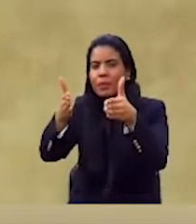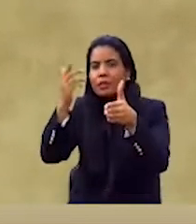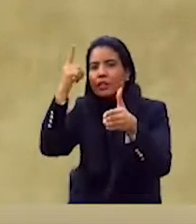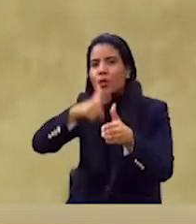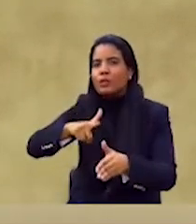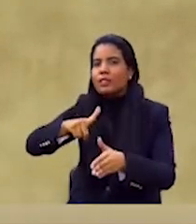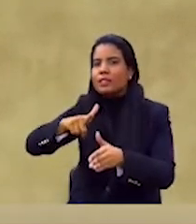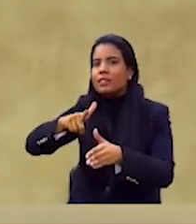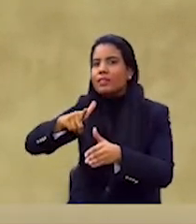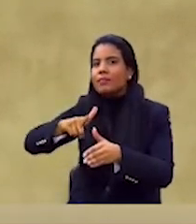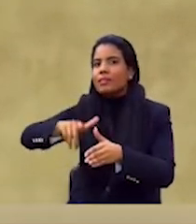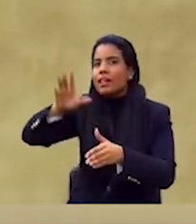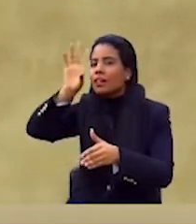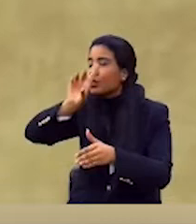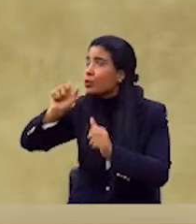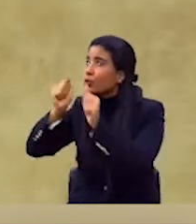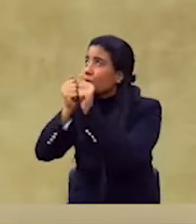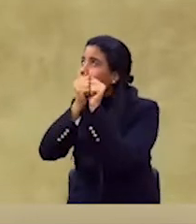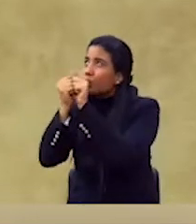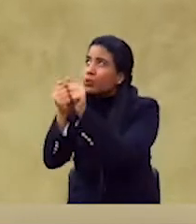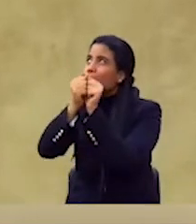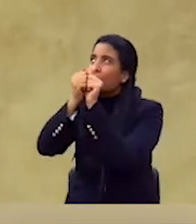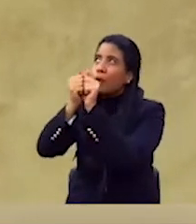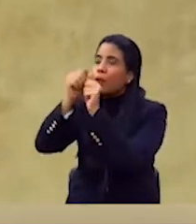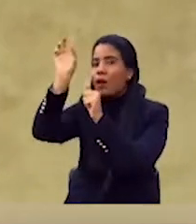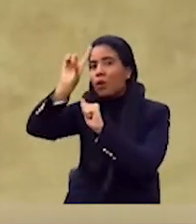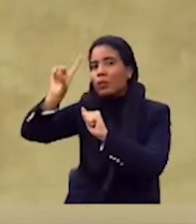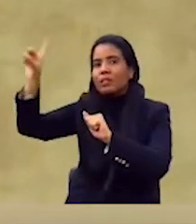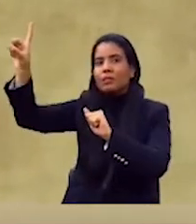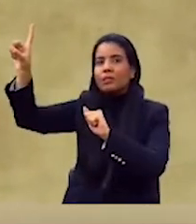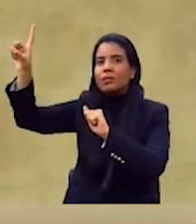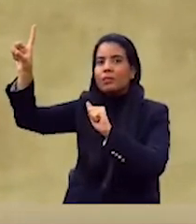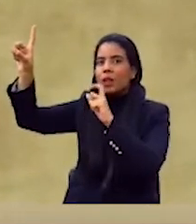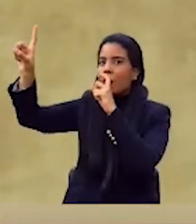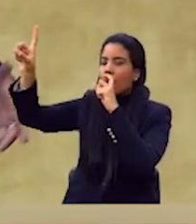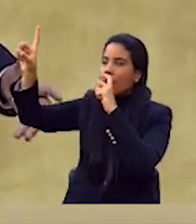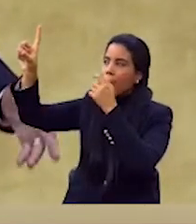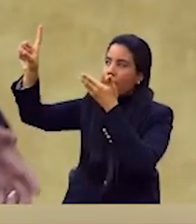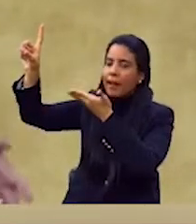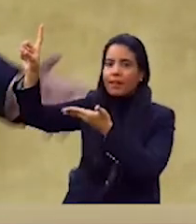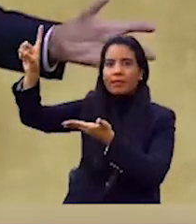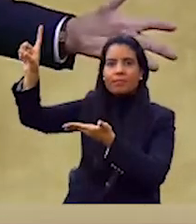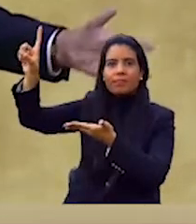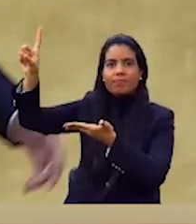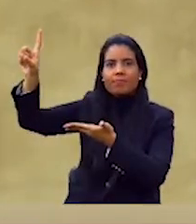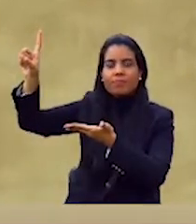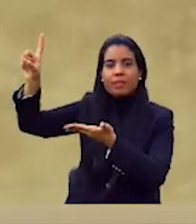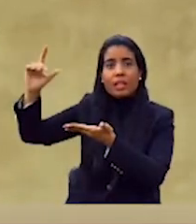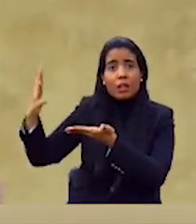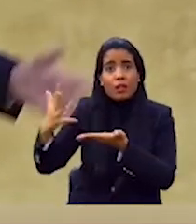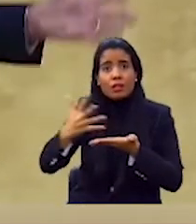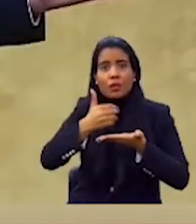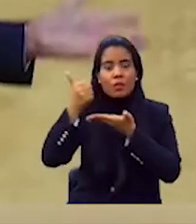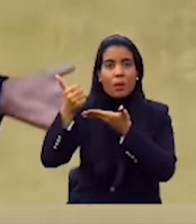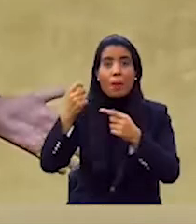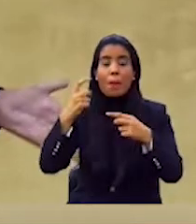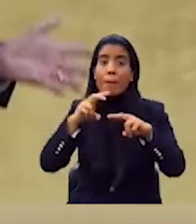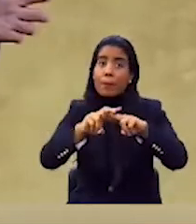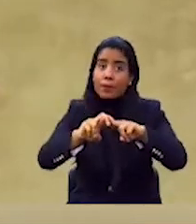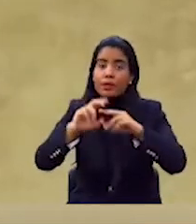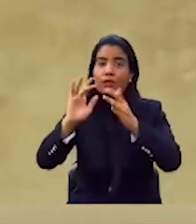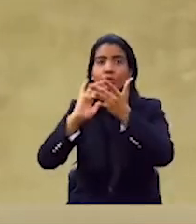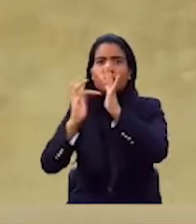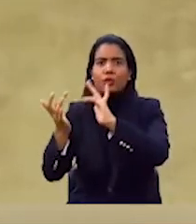diante do trono do Altíssimo, o Deus Pai. Ele é o Salvador, por isso que ele veio ao mundo. Ele veio ao